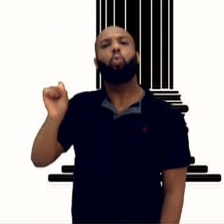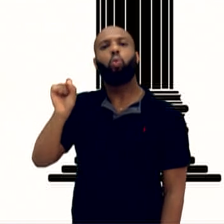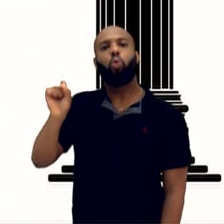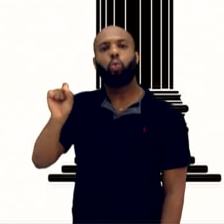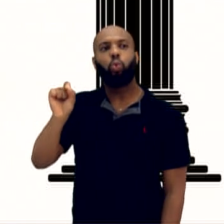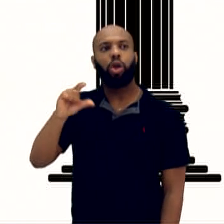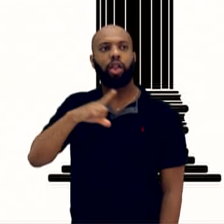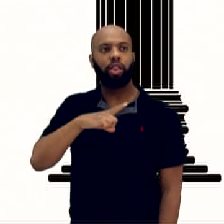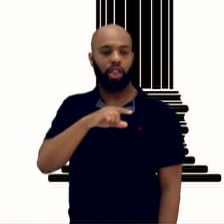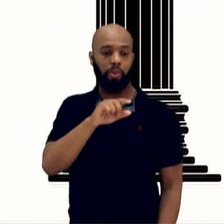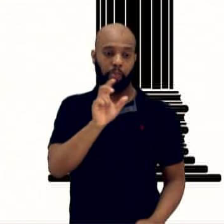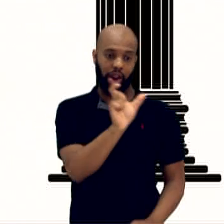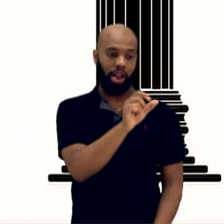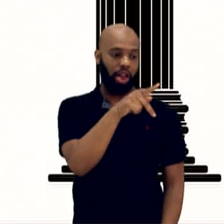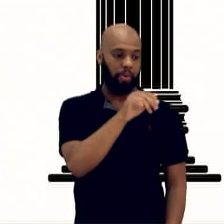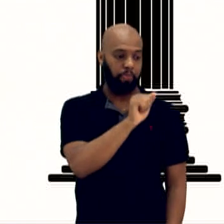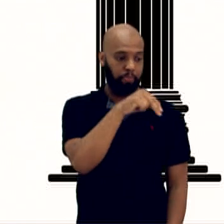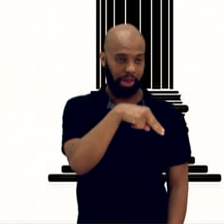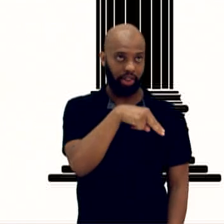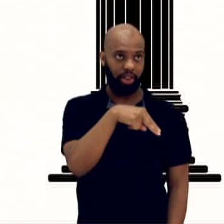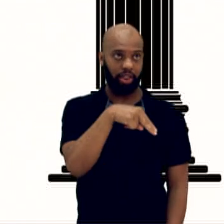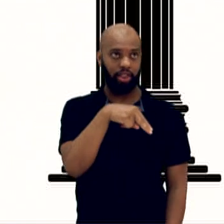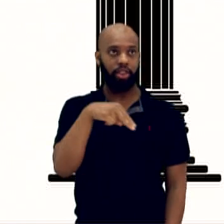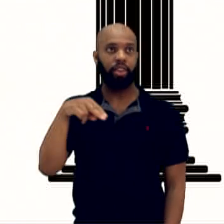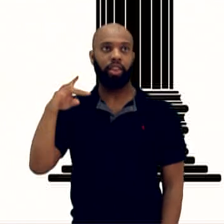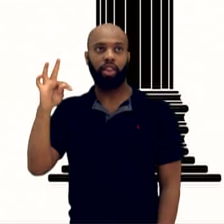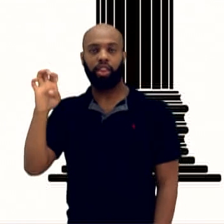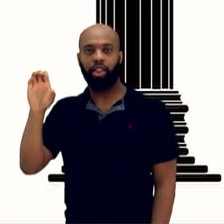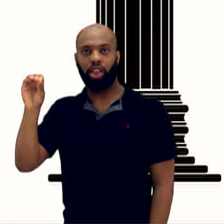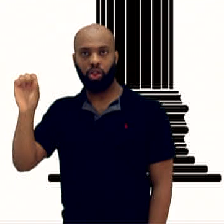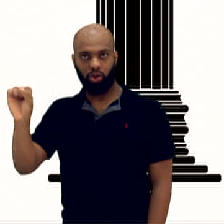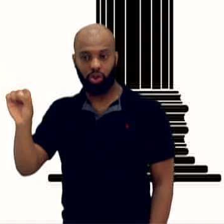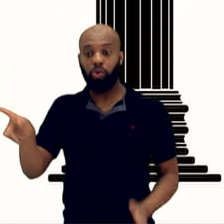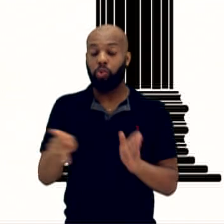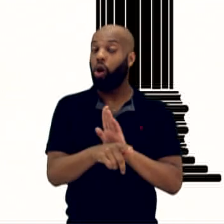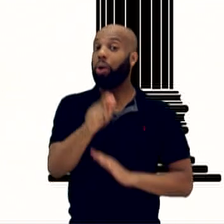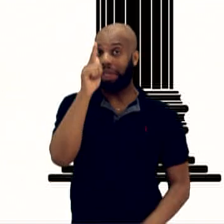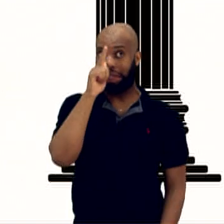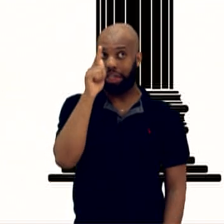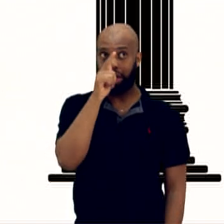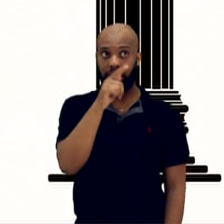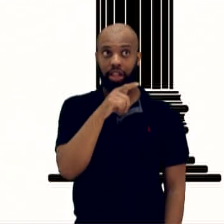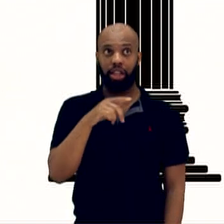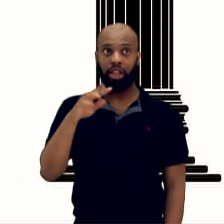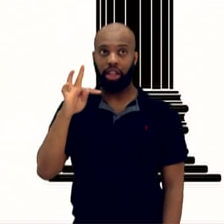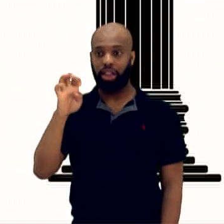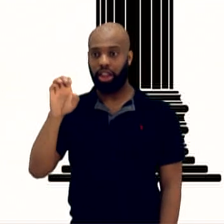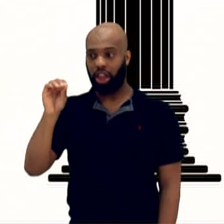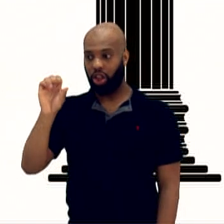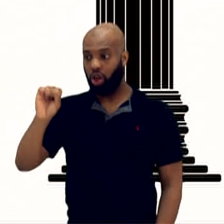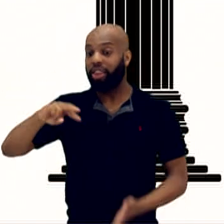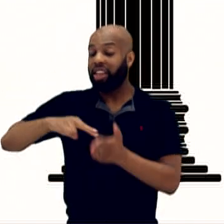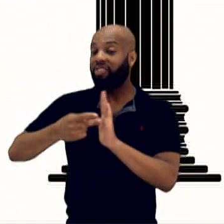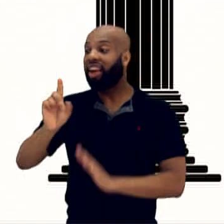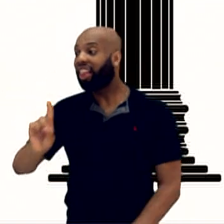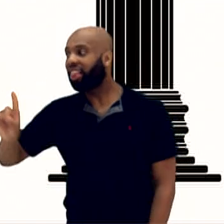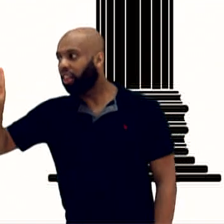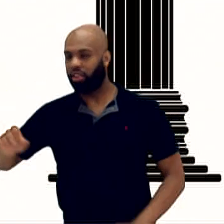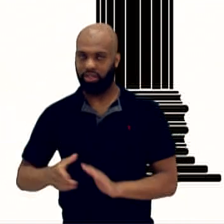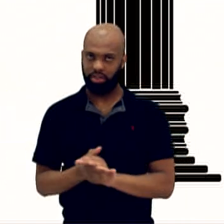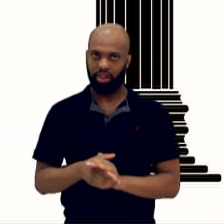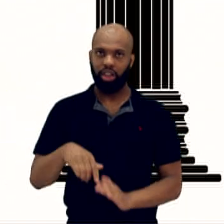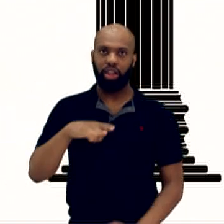Panteísmo é a junção das palavrinhas pan e theos, do grego, né? Teos é Deus, né? Por isso você tem, por